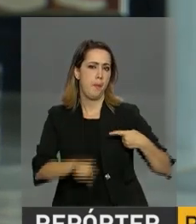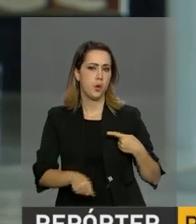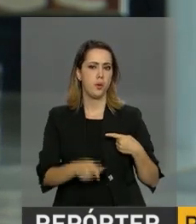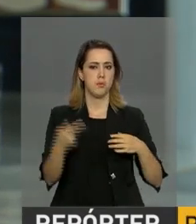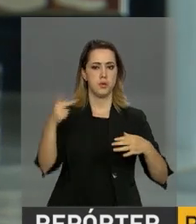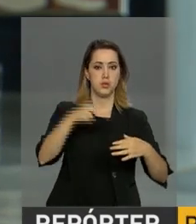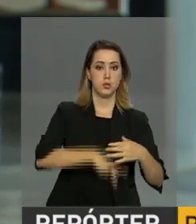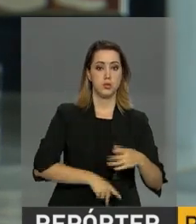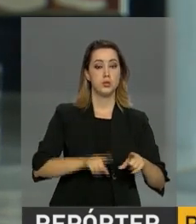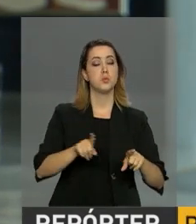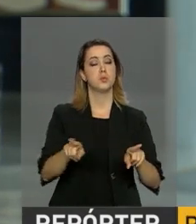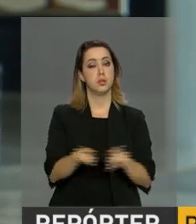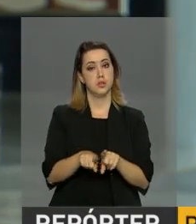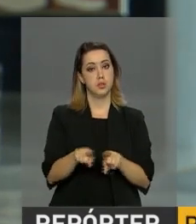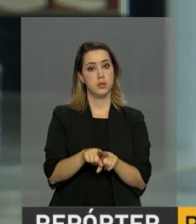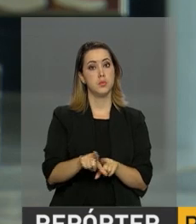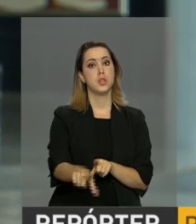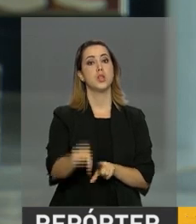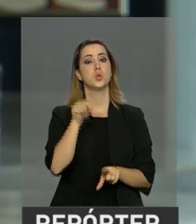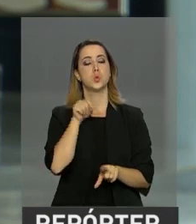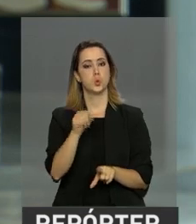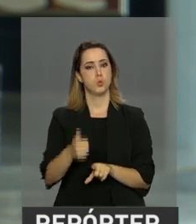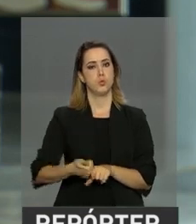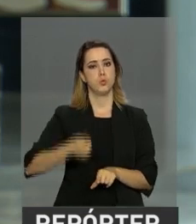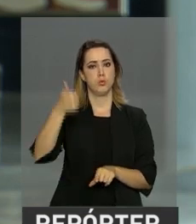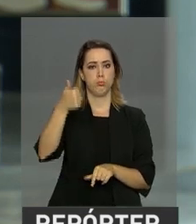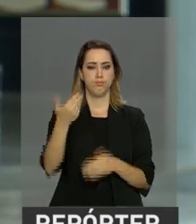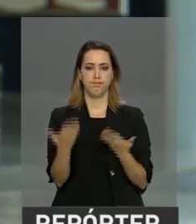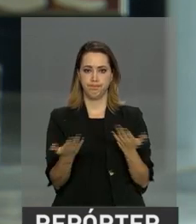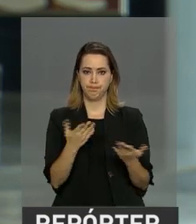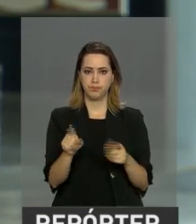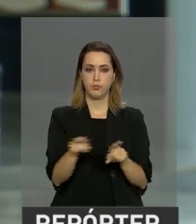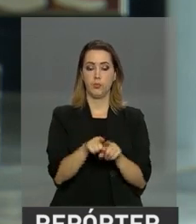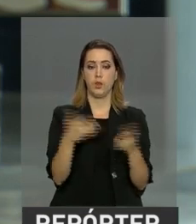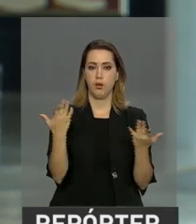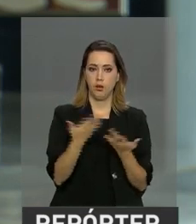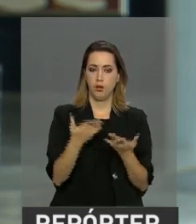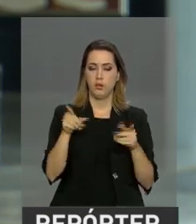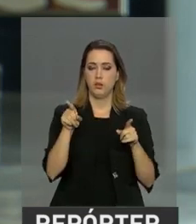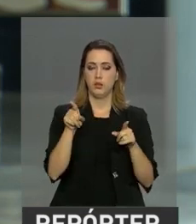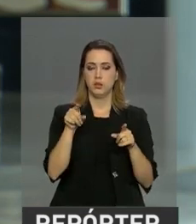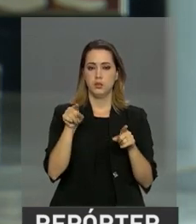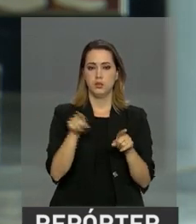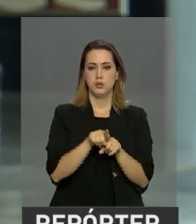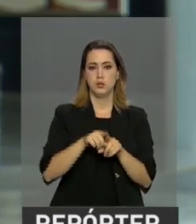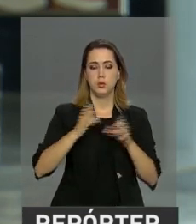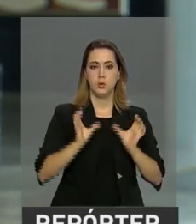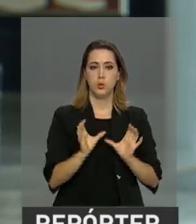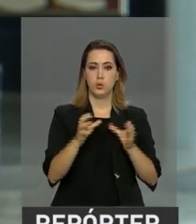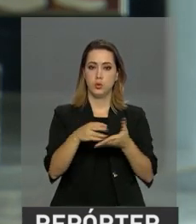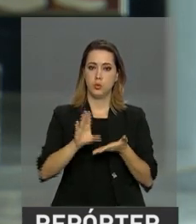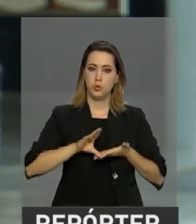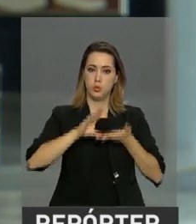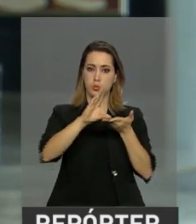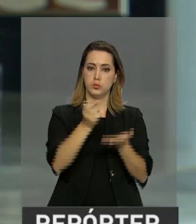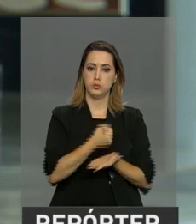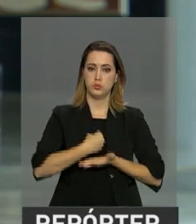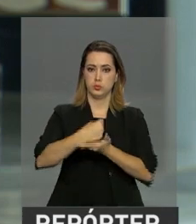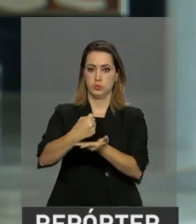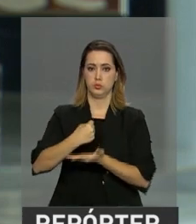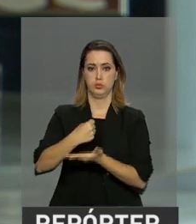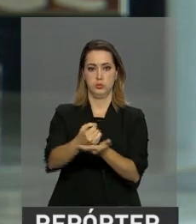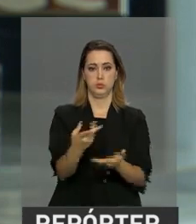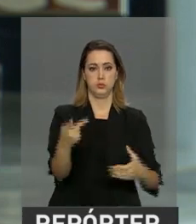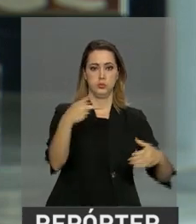ter preferência nas escolhas. O Conselho Nacional de Política Energética, vinculado ao Ministério de Minas e Energia, vai oferecer à